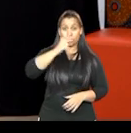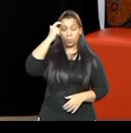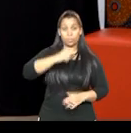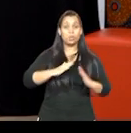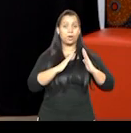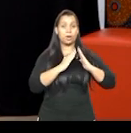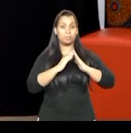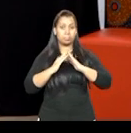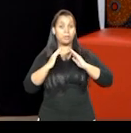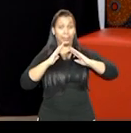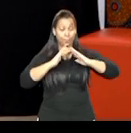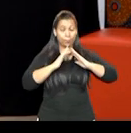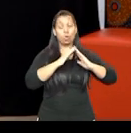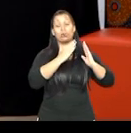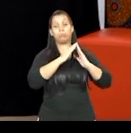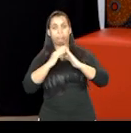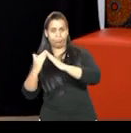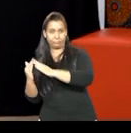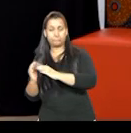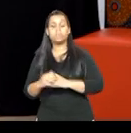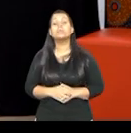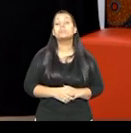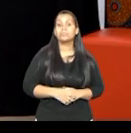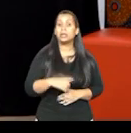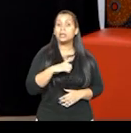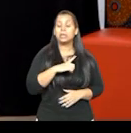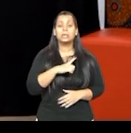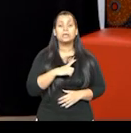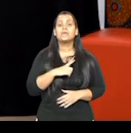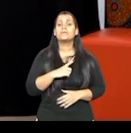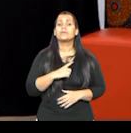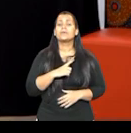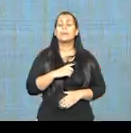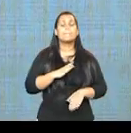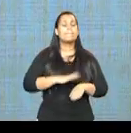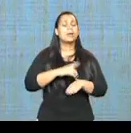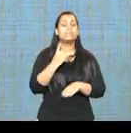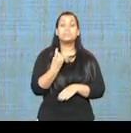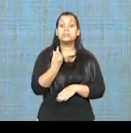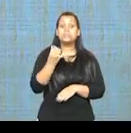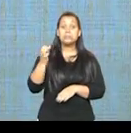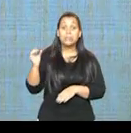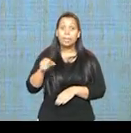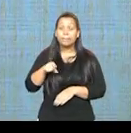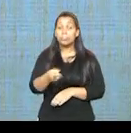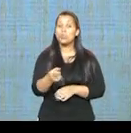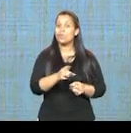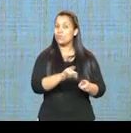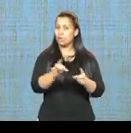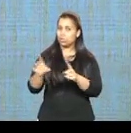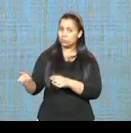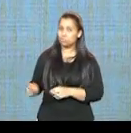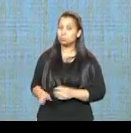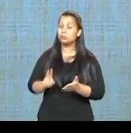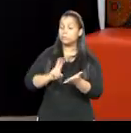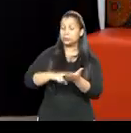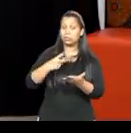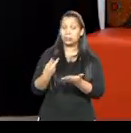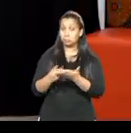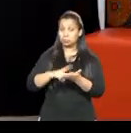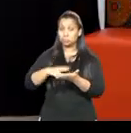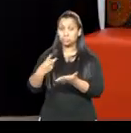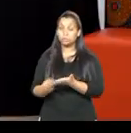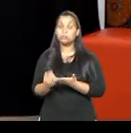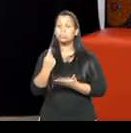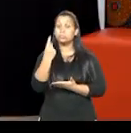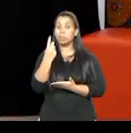em 1960 e teve mais de 100 mil exemplares vendidos e também foi traduzido para 13 idiomas.